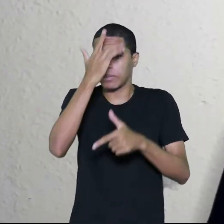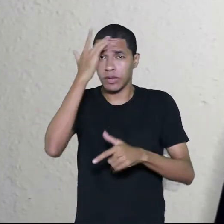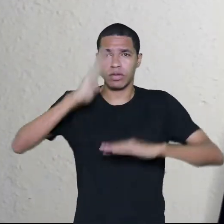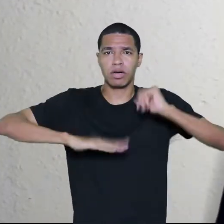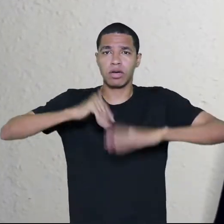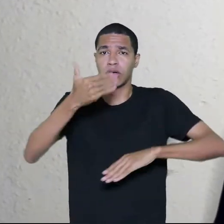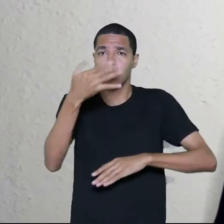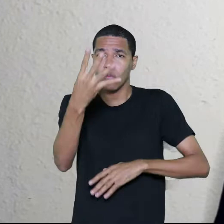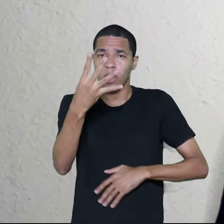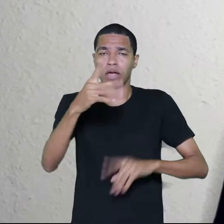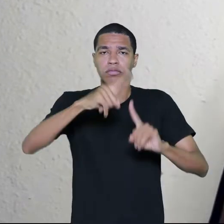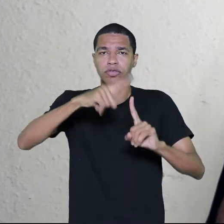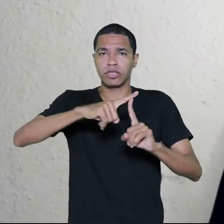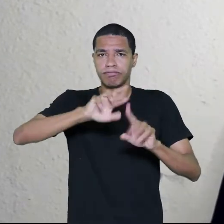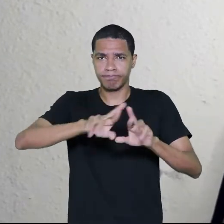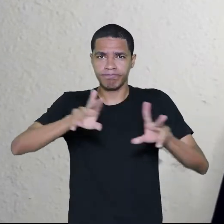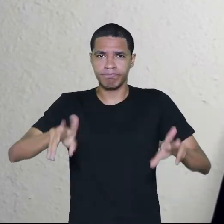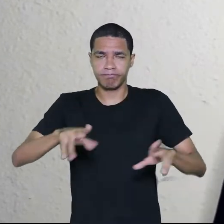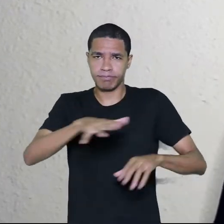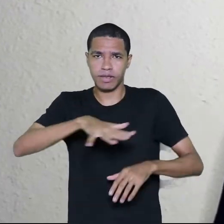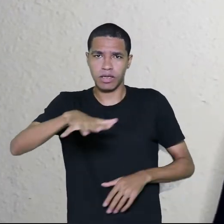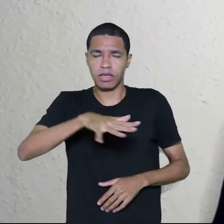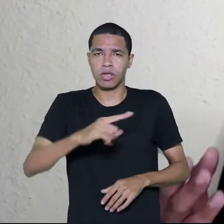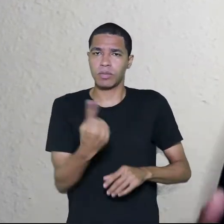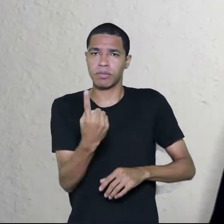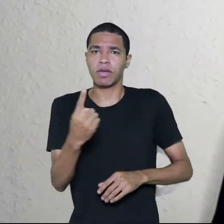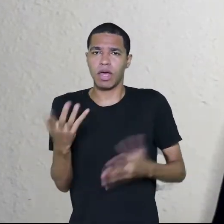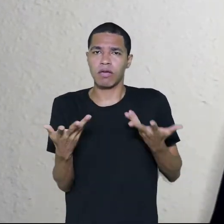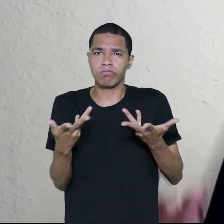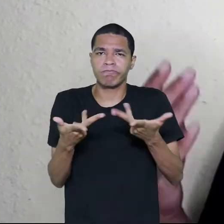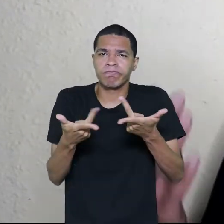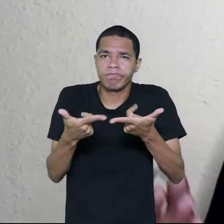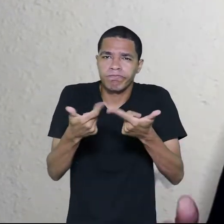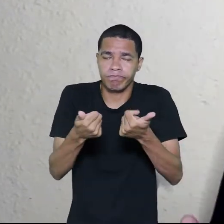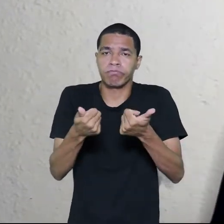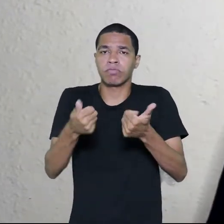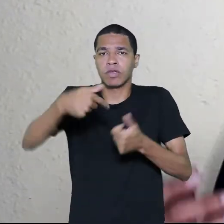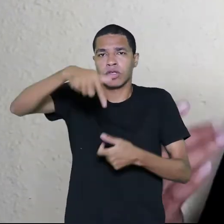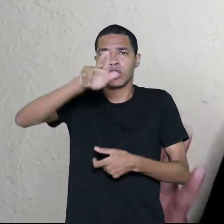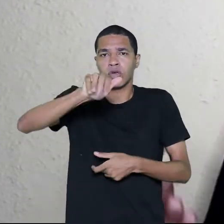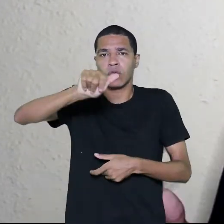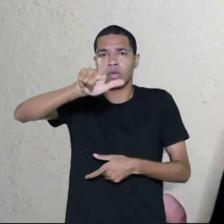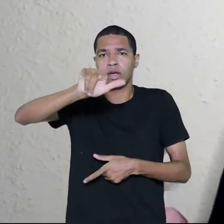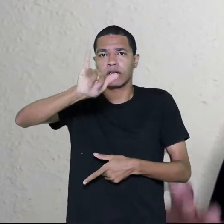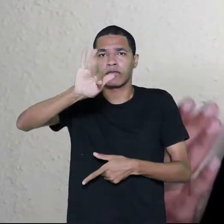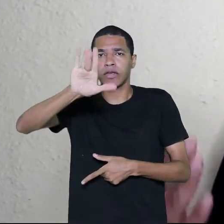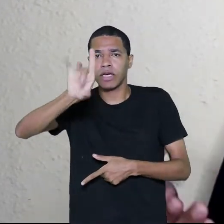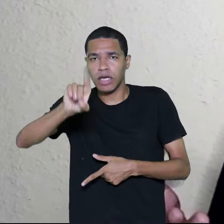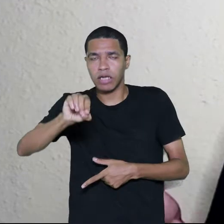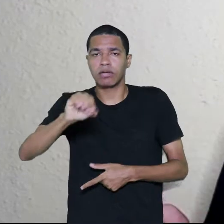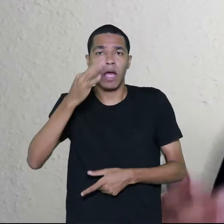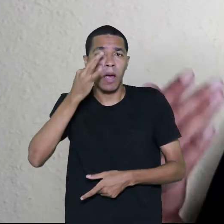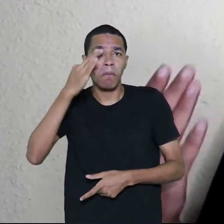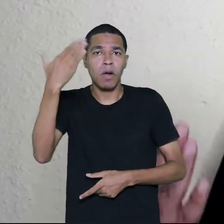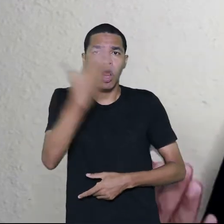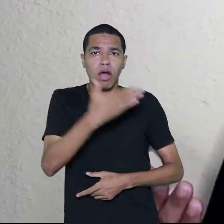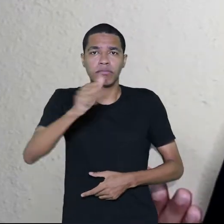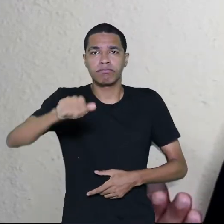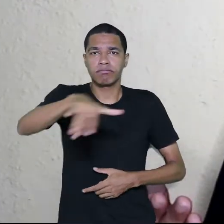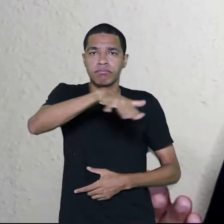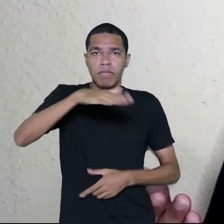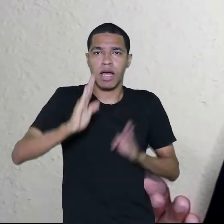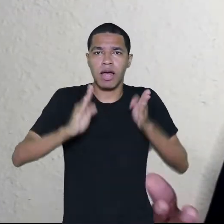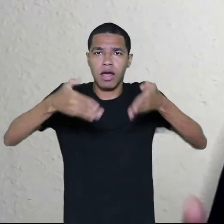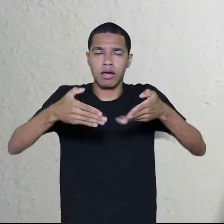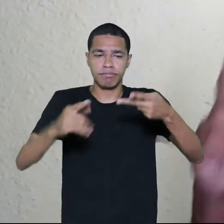profissionais dentro dessa área. O primeiro tipo deles é o qualificado, que é aquele que comprova a conclusão de uma